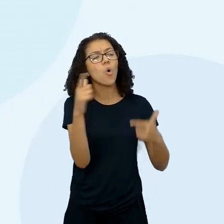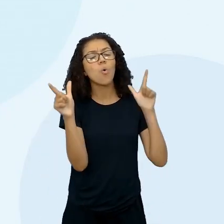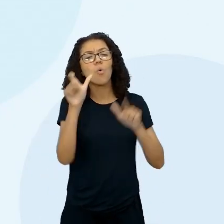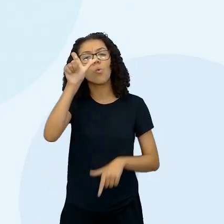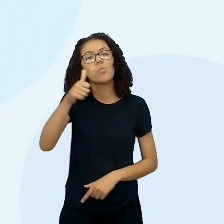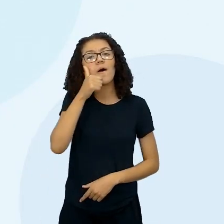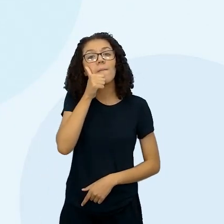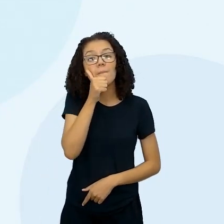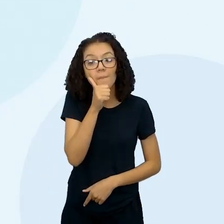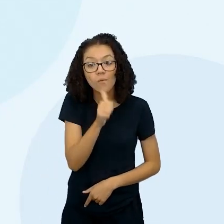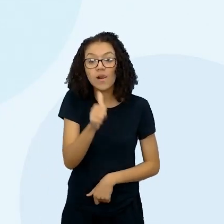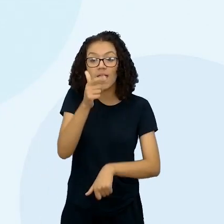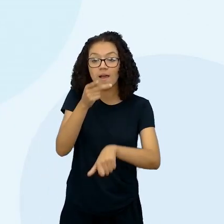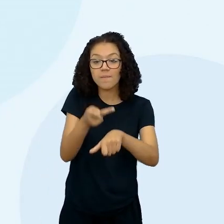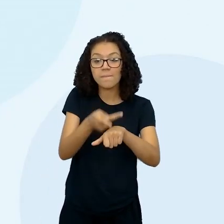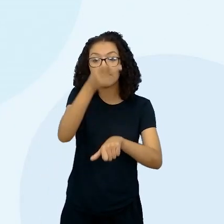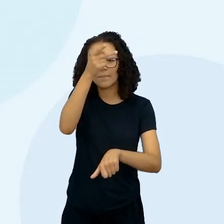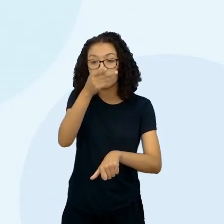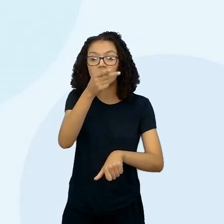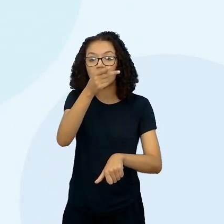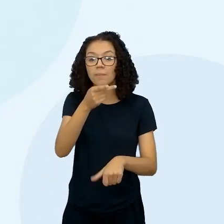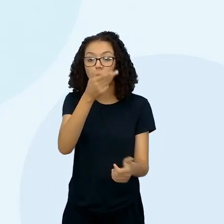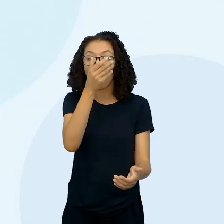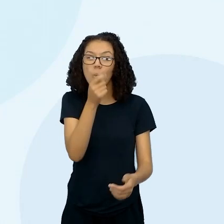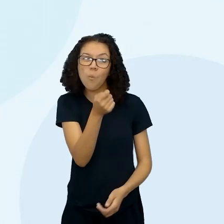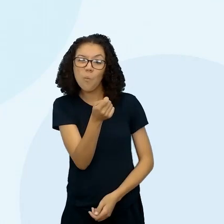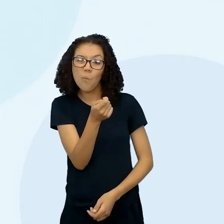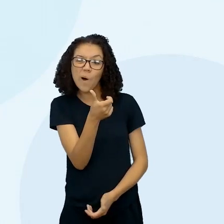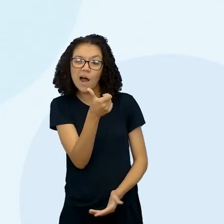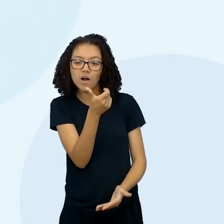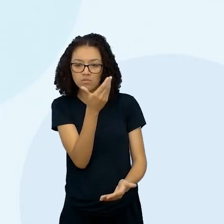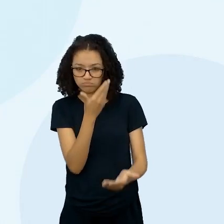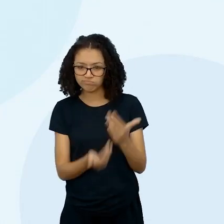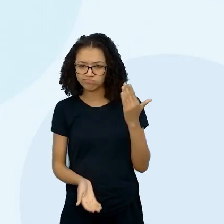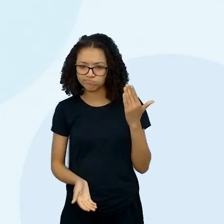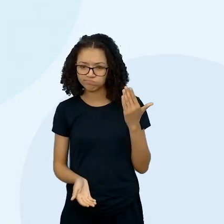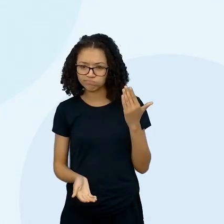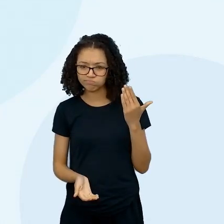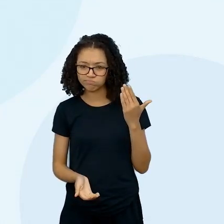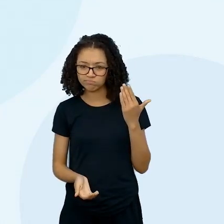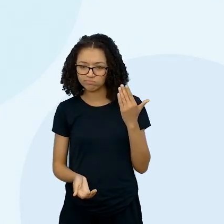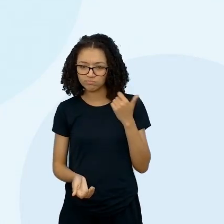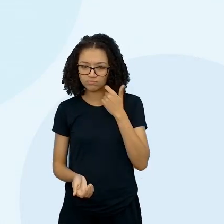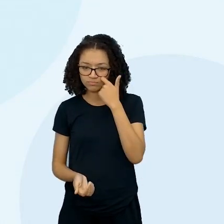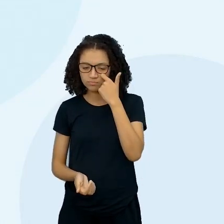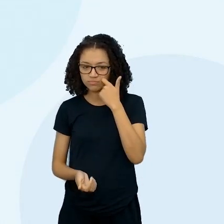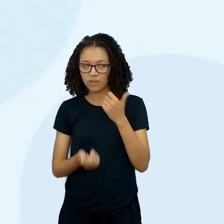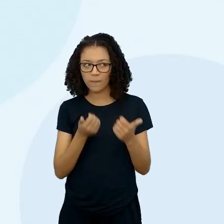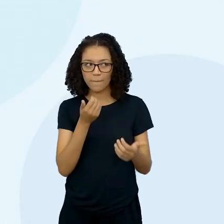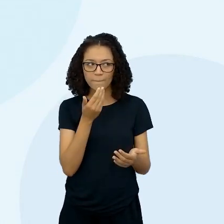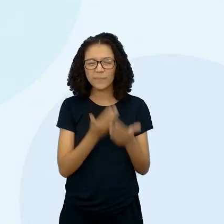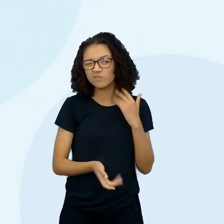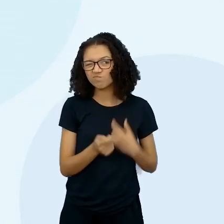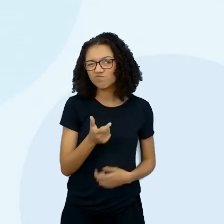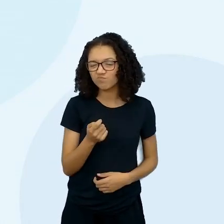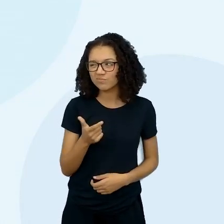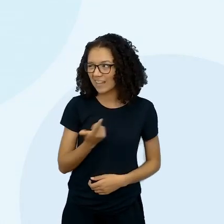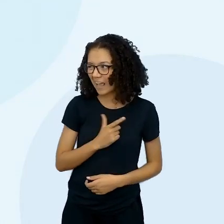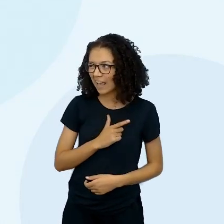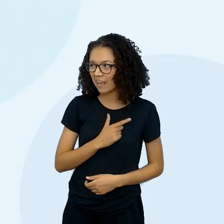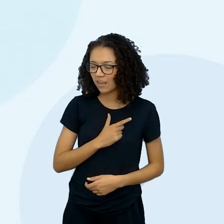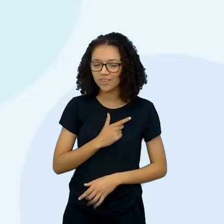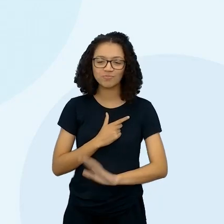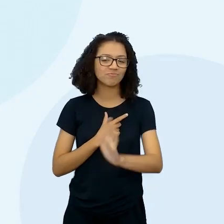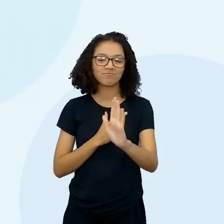a possibilidade de perder o prêmio por causa disso? Ai, não me lembro. Muito difícil, né? Nossa. Aí já é porque